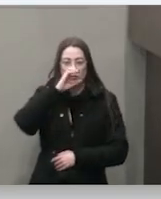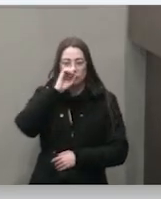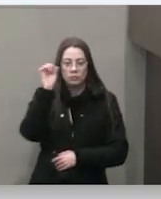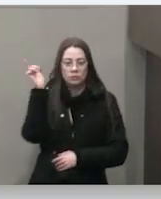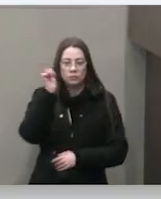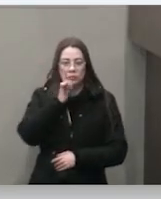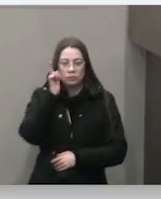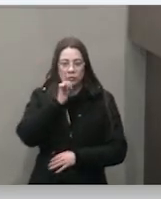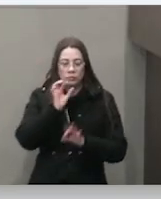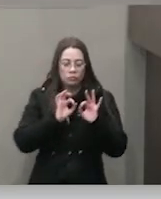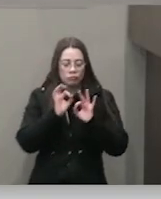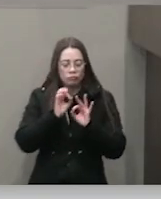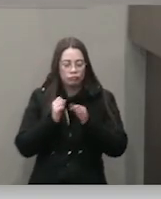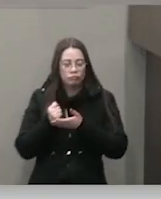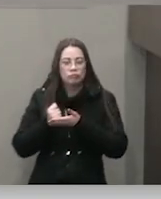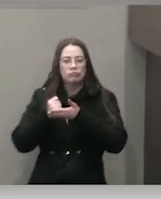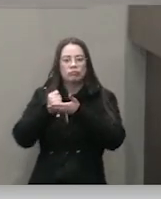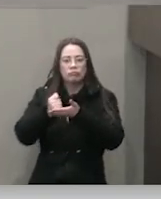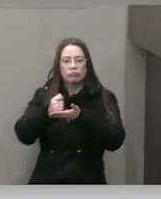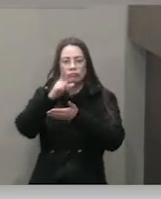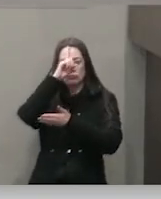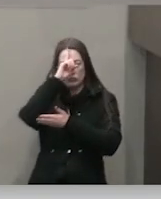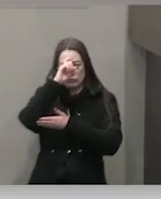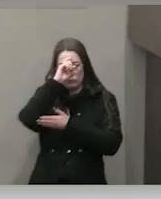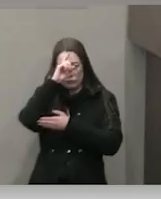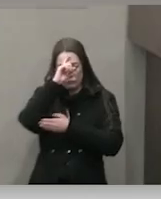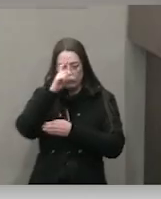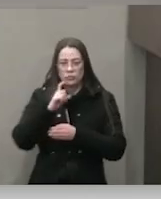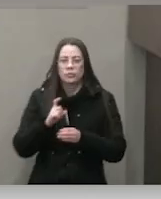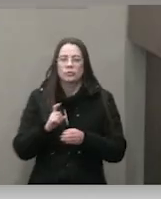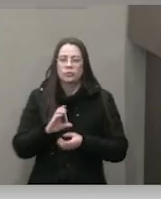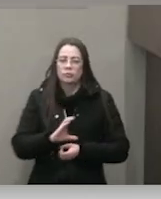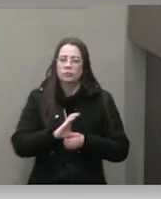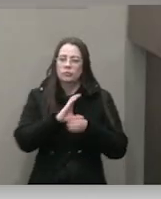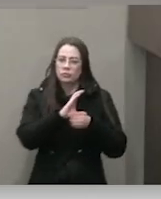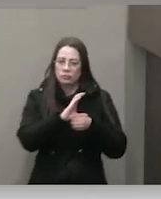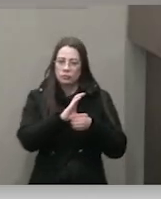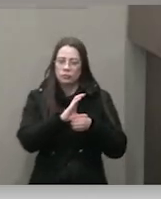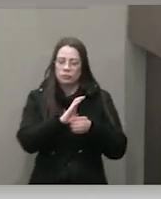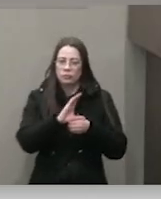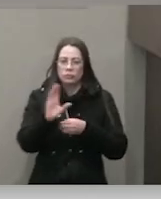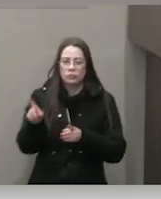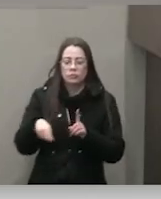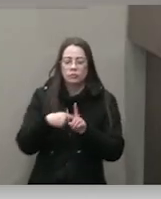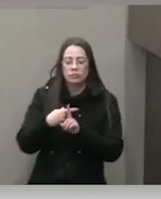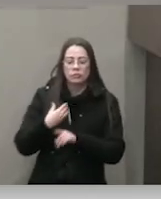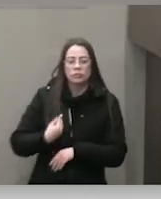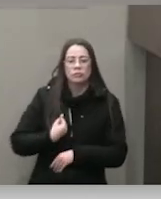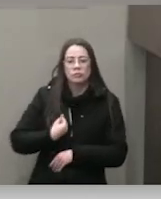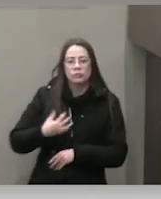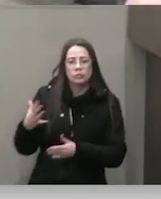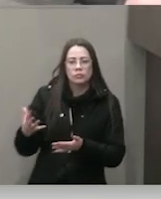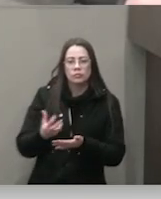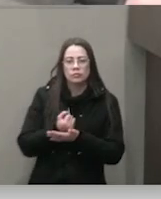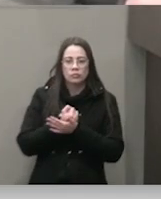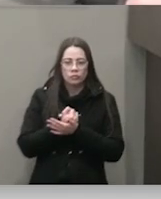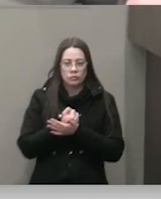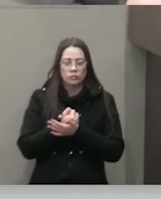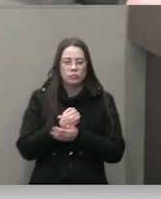conseguiram deslocar o mesmo ao Hospital de Clínicas. Mais uma vida salva.